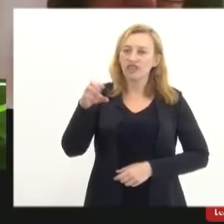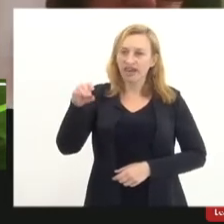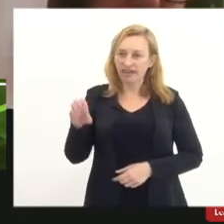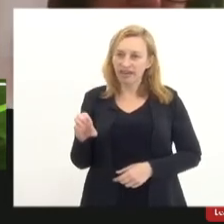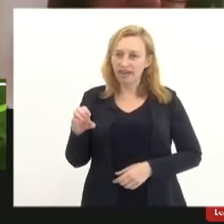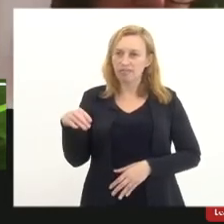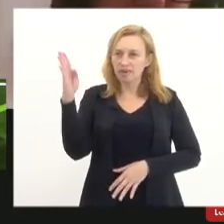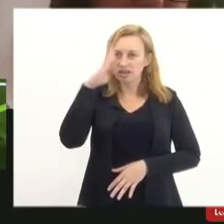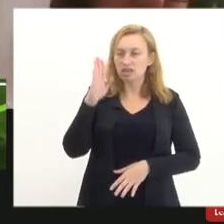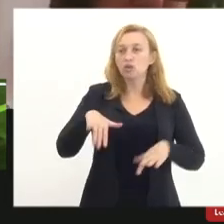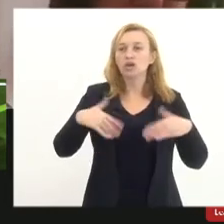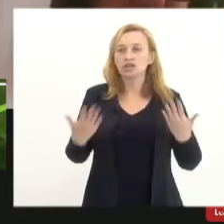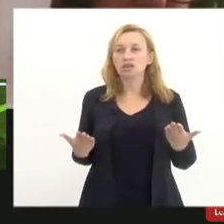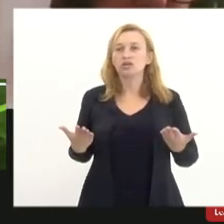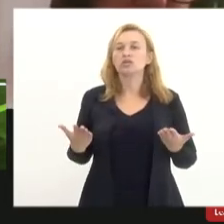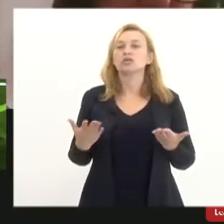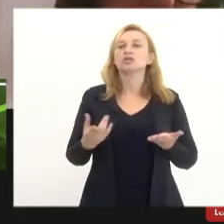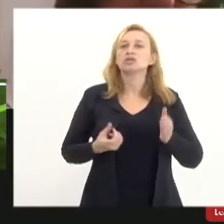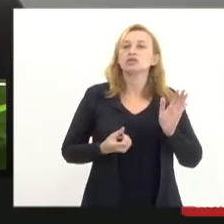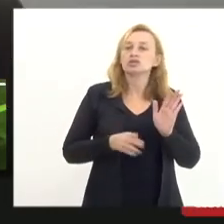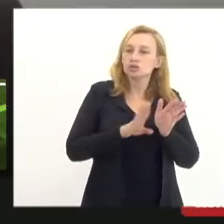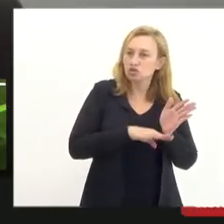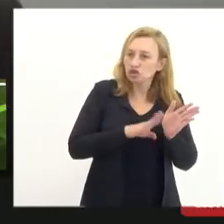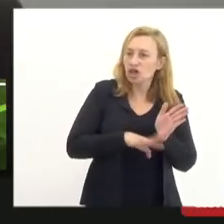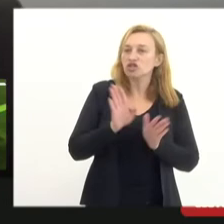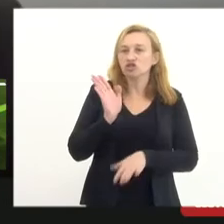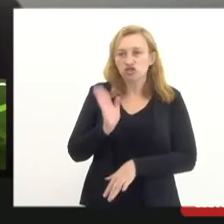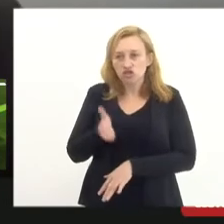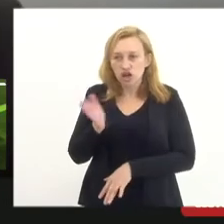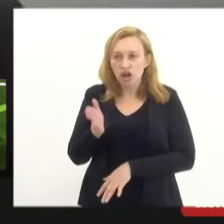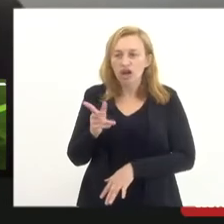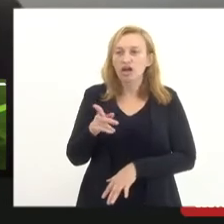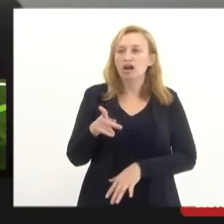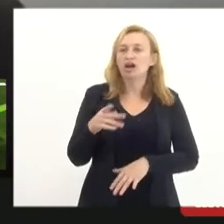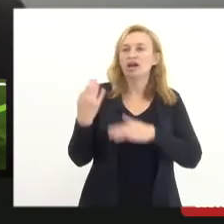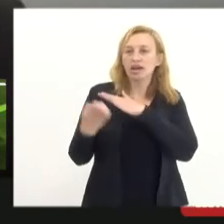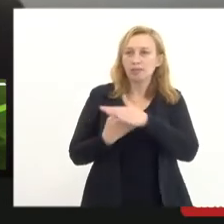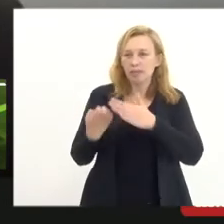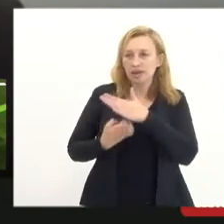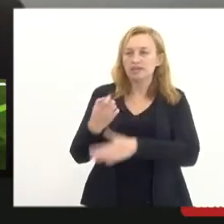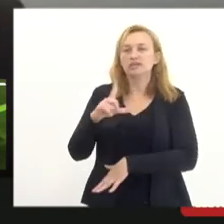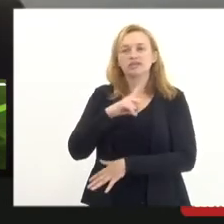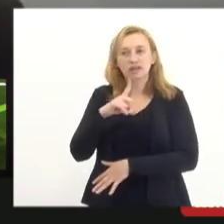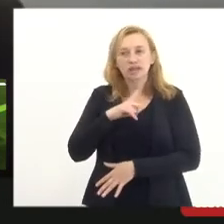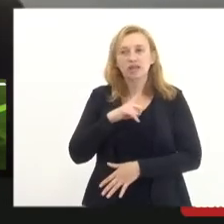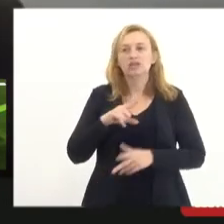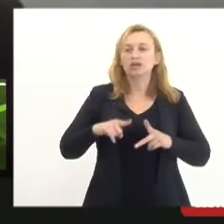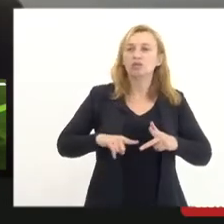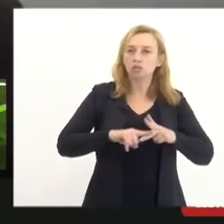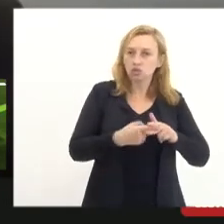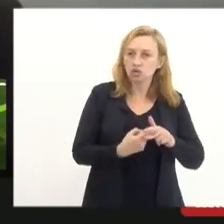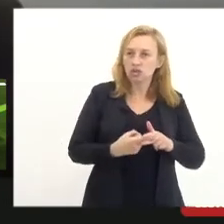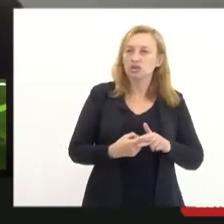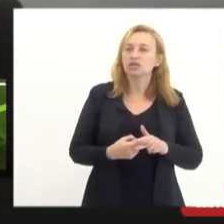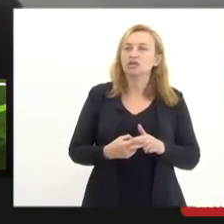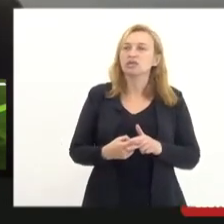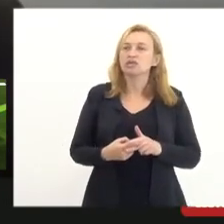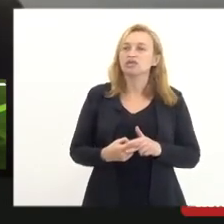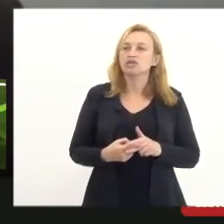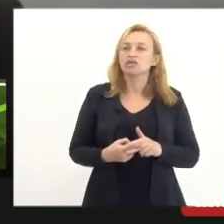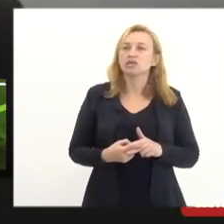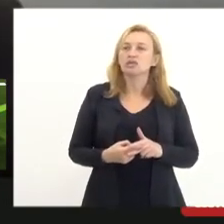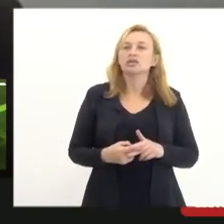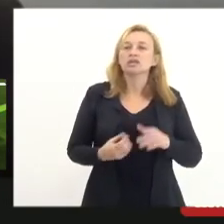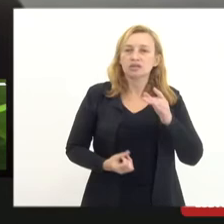Então, esses são gastos correntes, né, que a empresa tem na manutenção